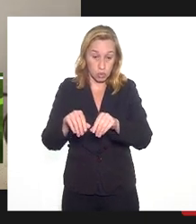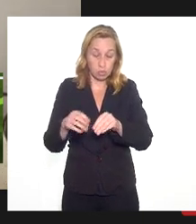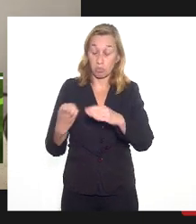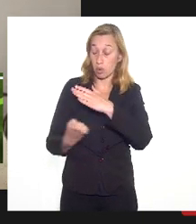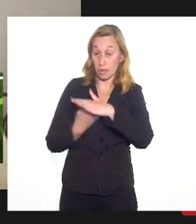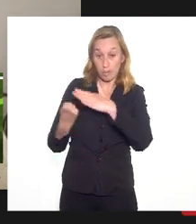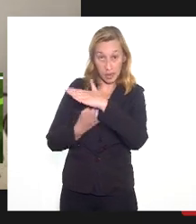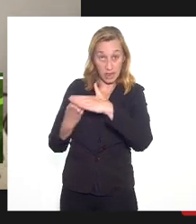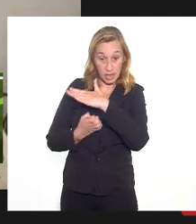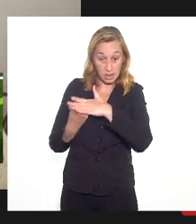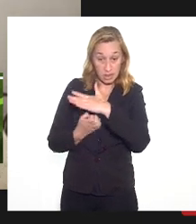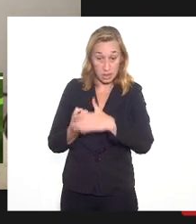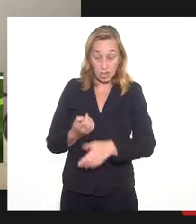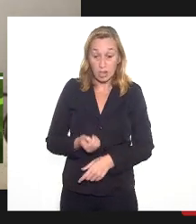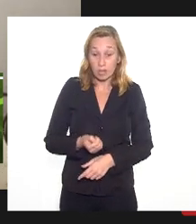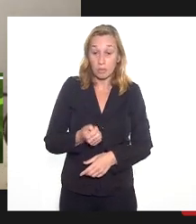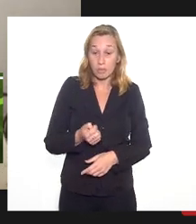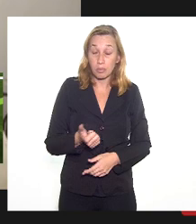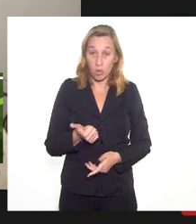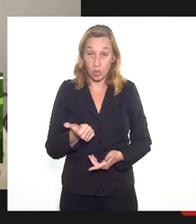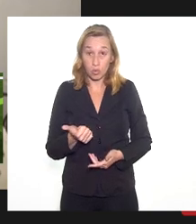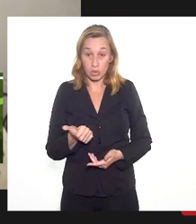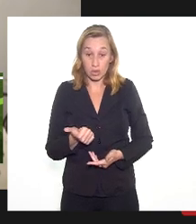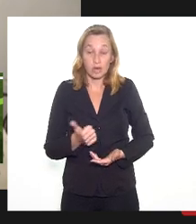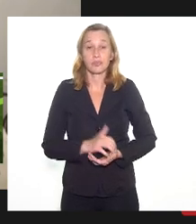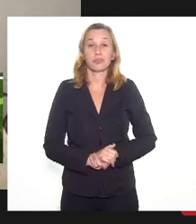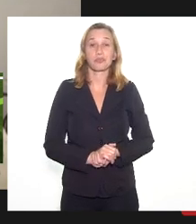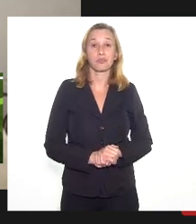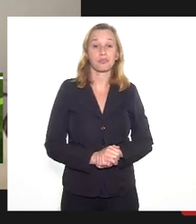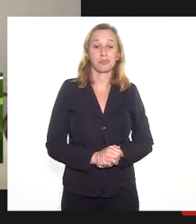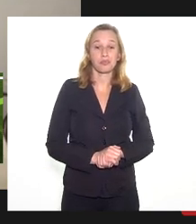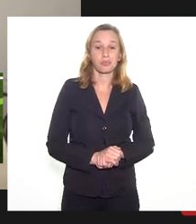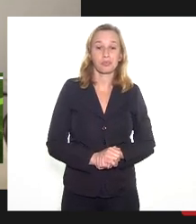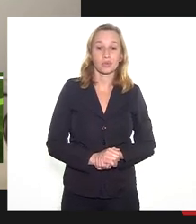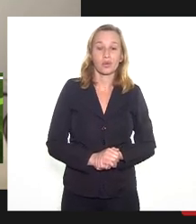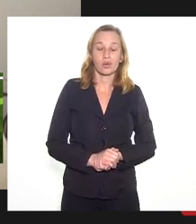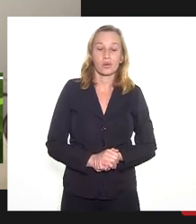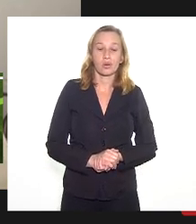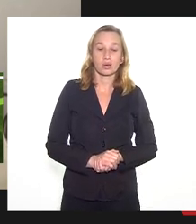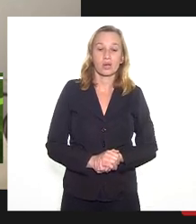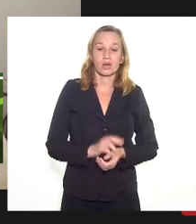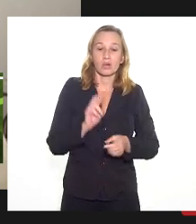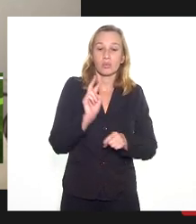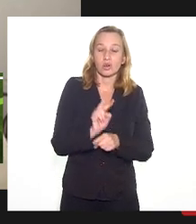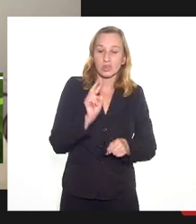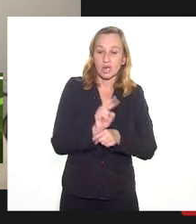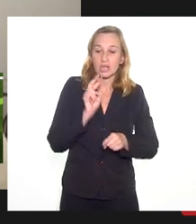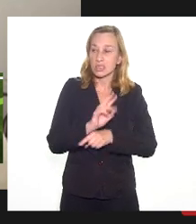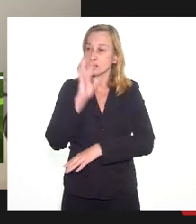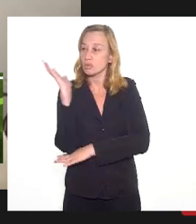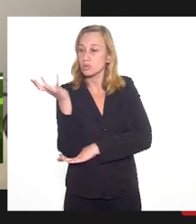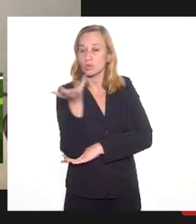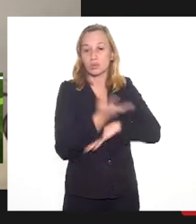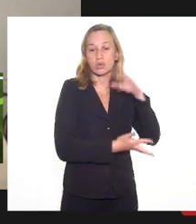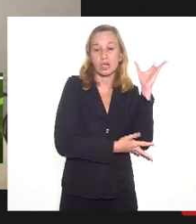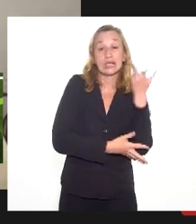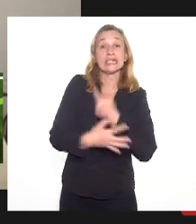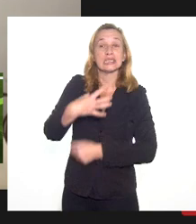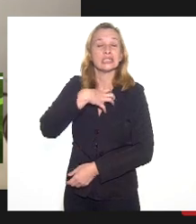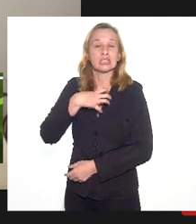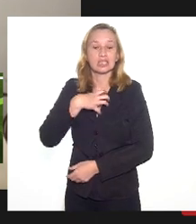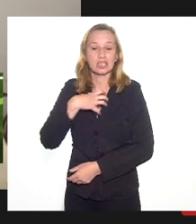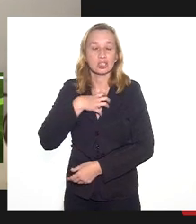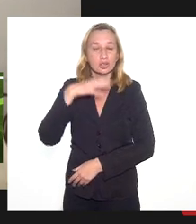empresas que são pouco afeitas aí à preservação do meio ambiente. Então, nesse sentido,